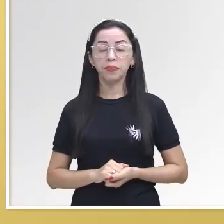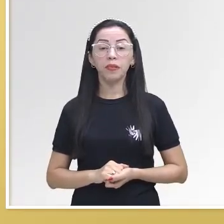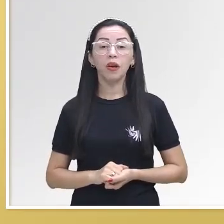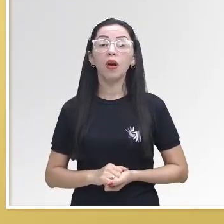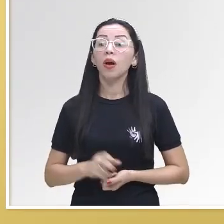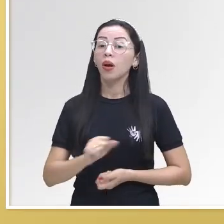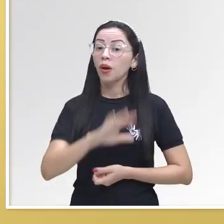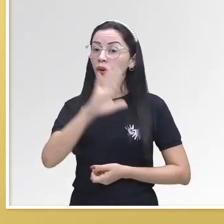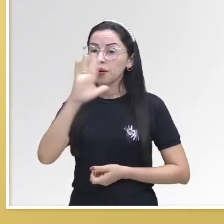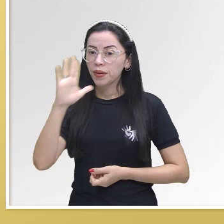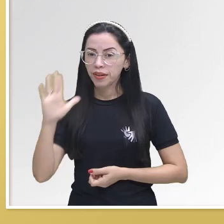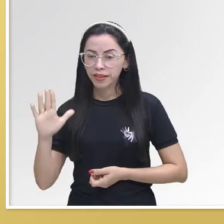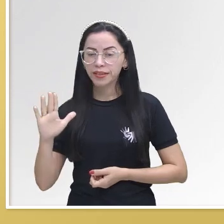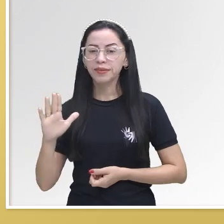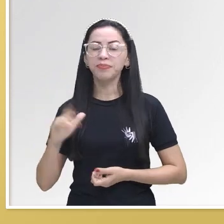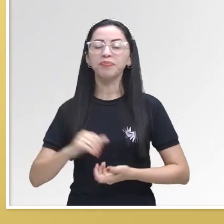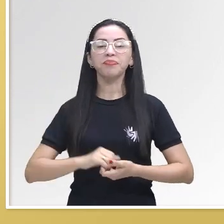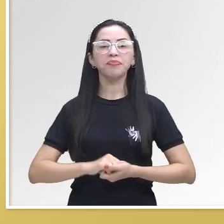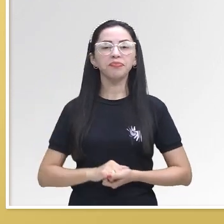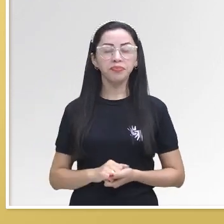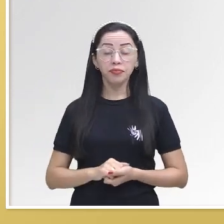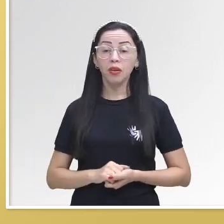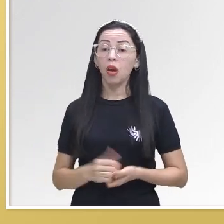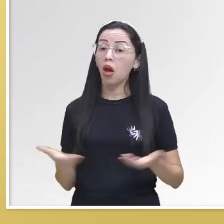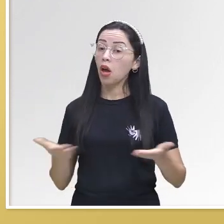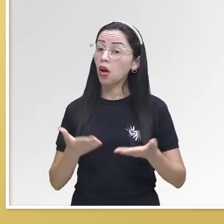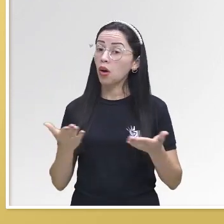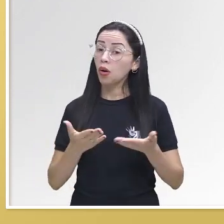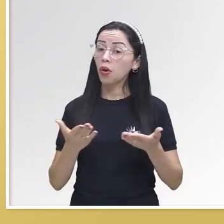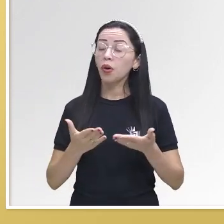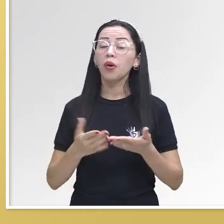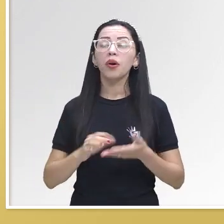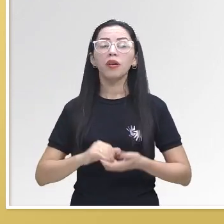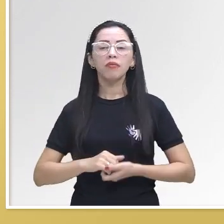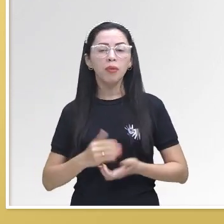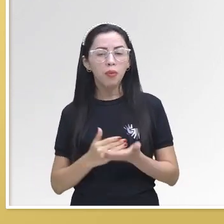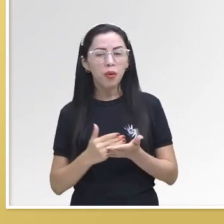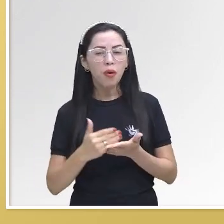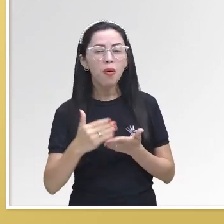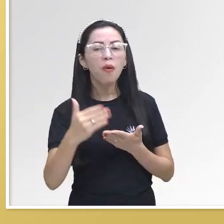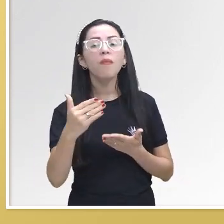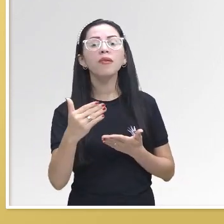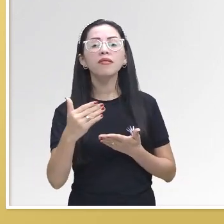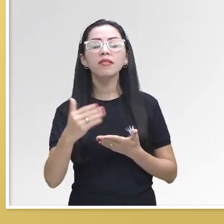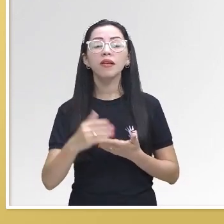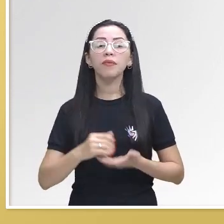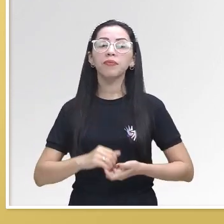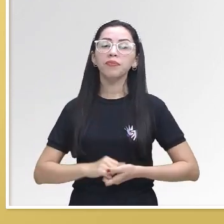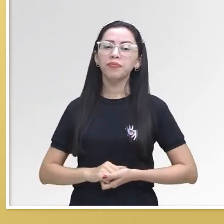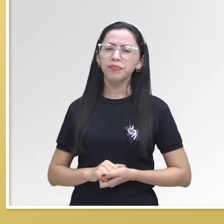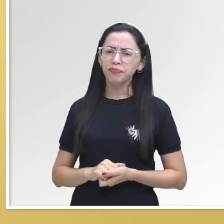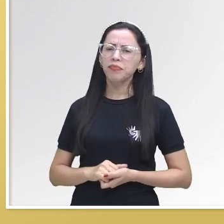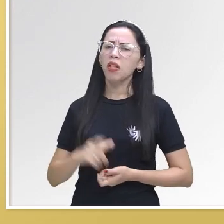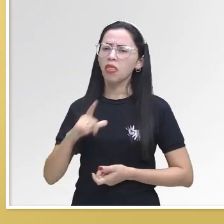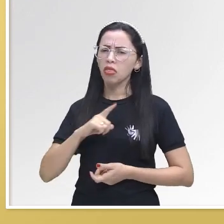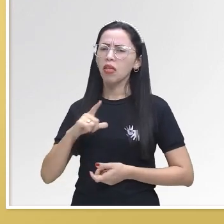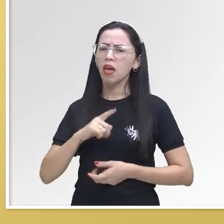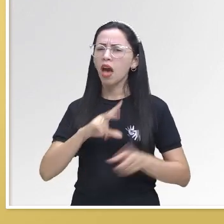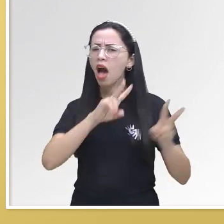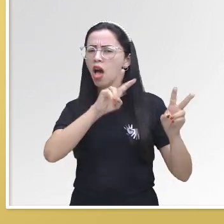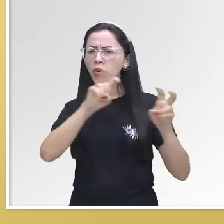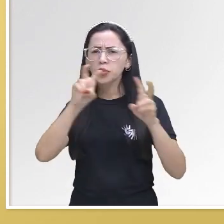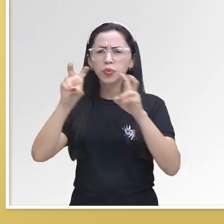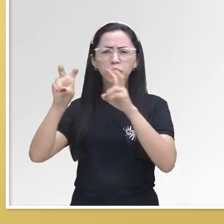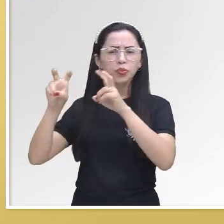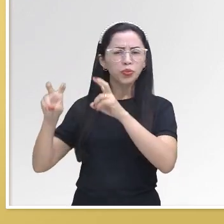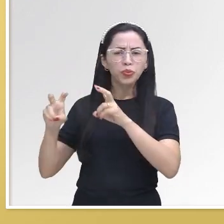Olá, pessoal! Começa agora o nosso jornal Aula em Casa. E para começarmos, nós temos alguns assuntos muito sérios